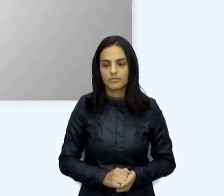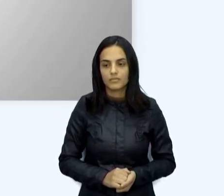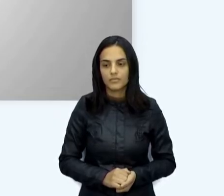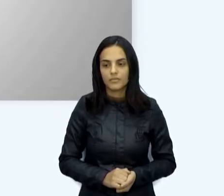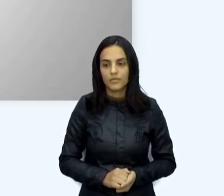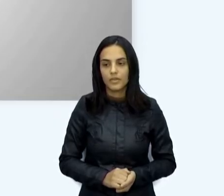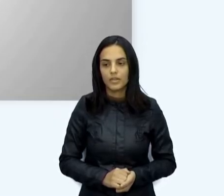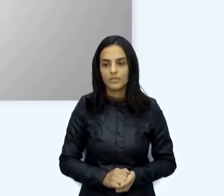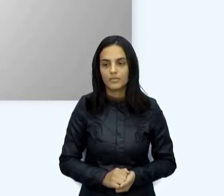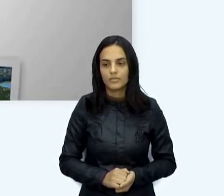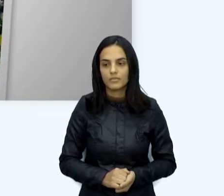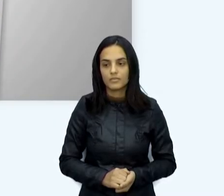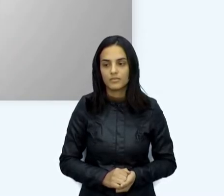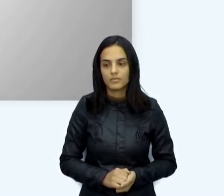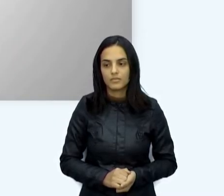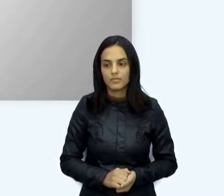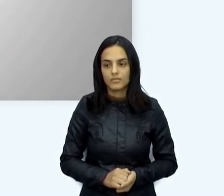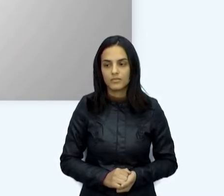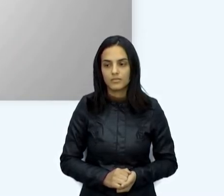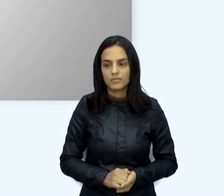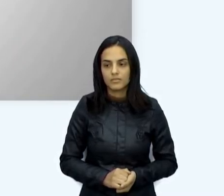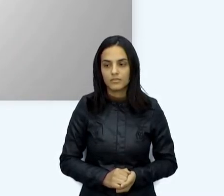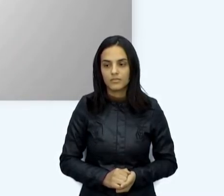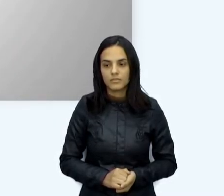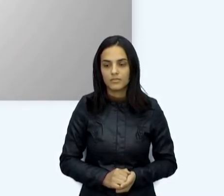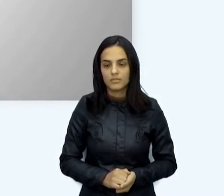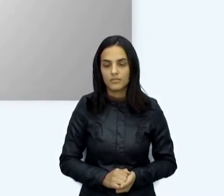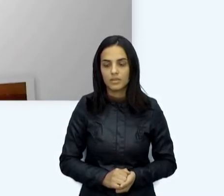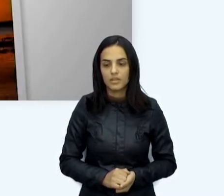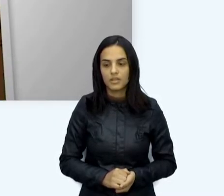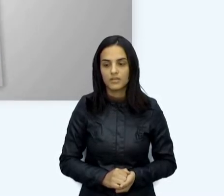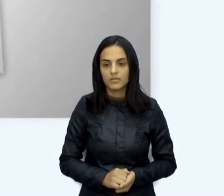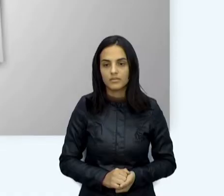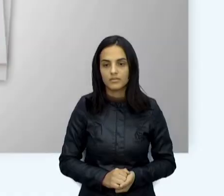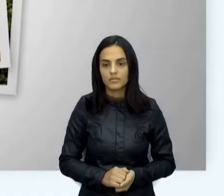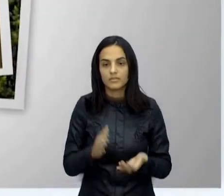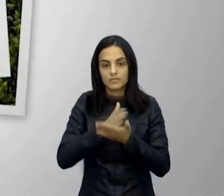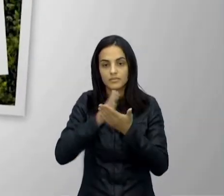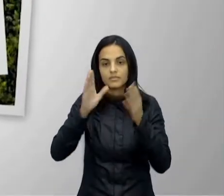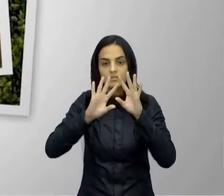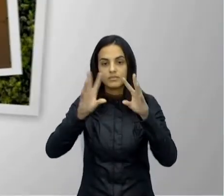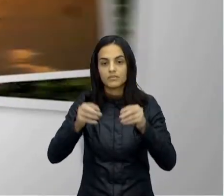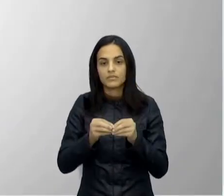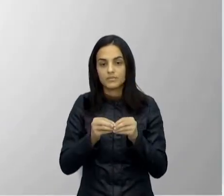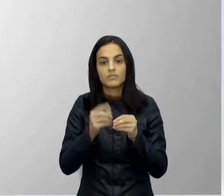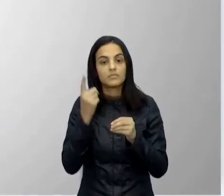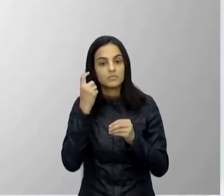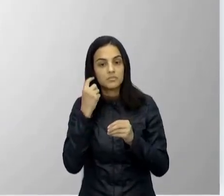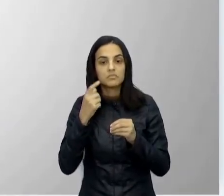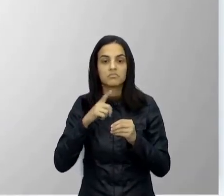Alguns lugares são tão especiais que merecem ser conhecidos em todo o mundo.